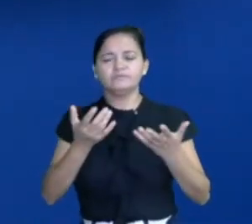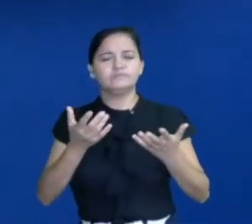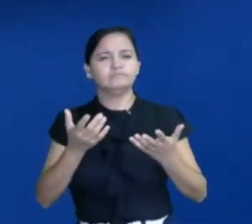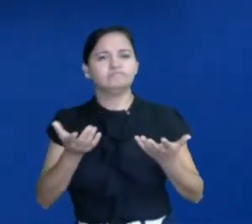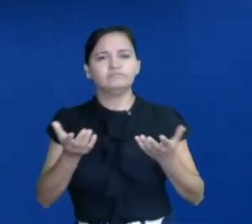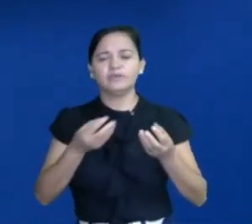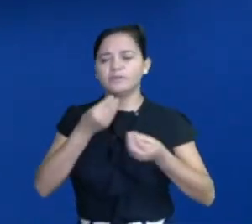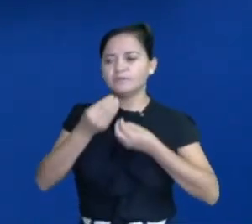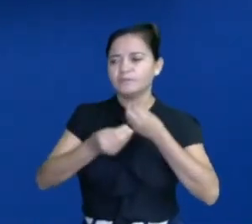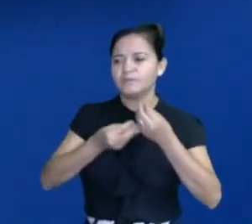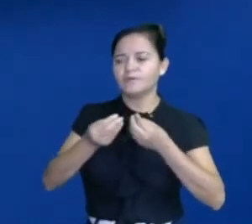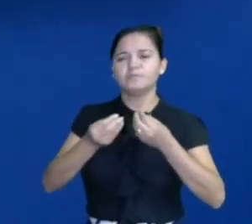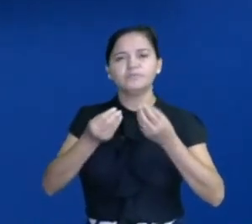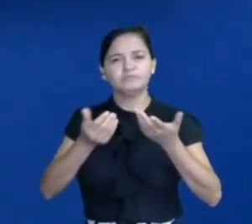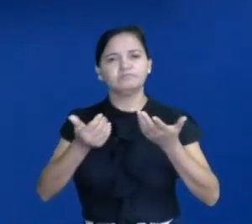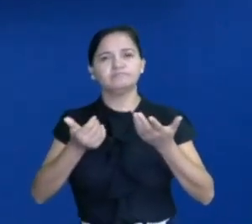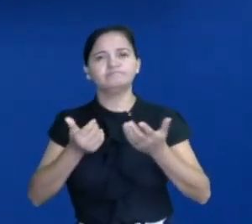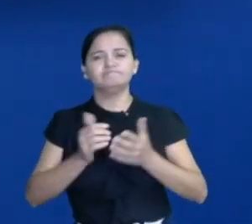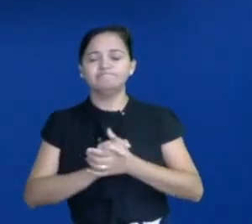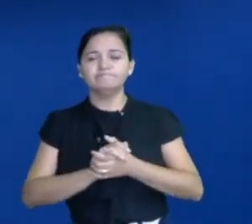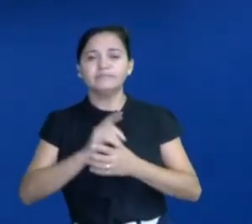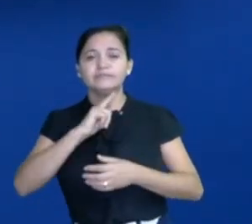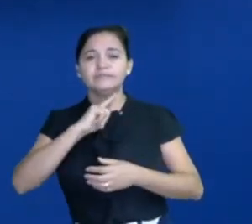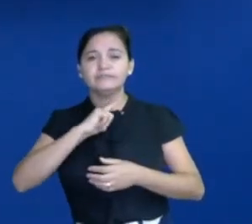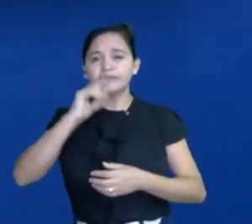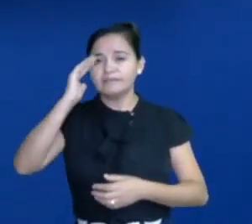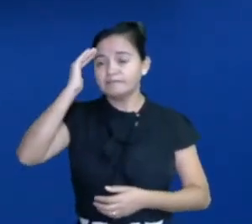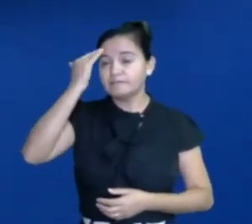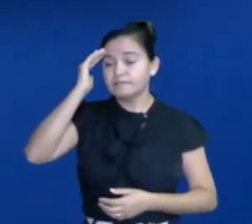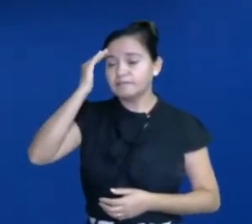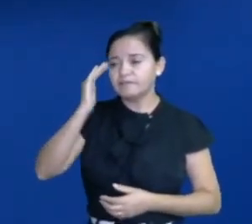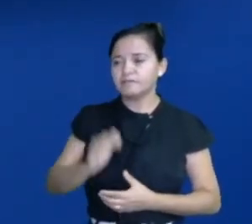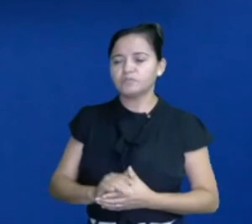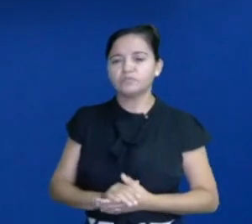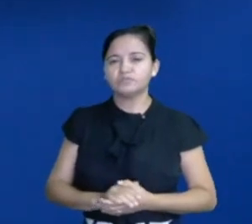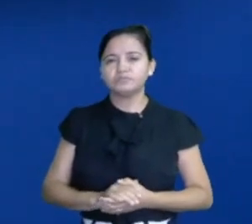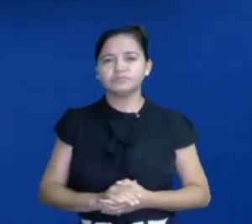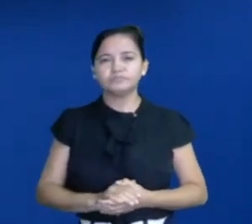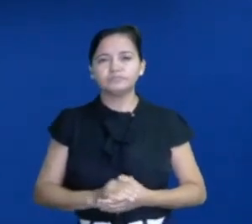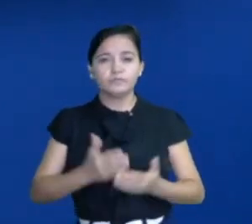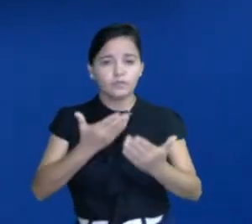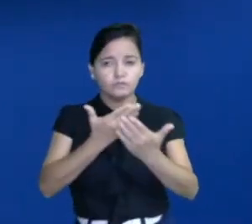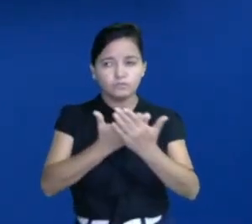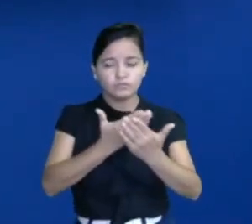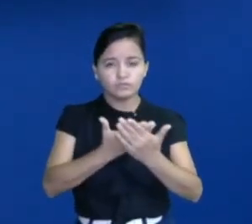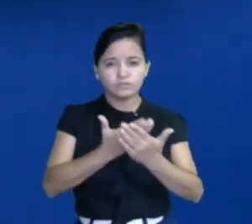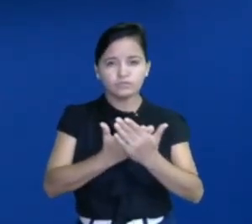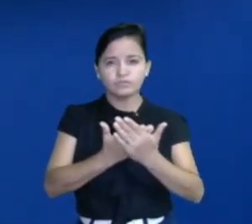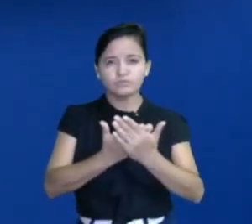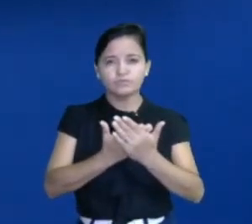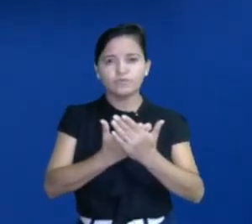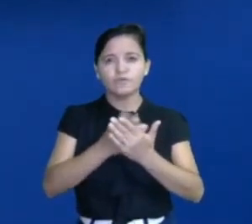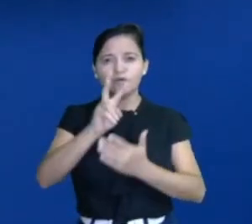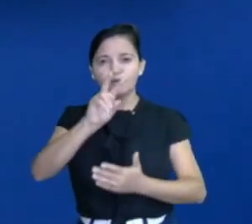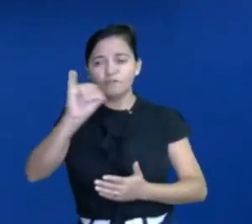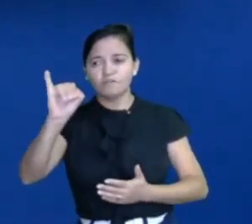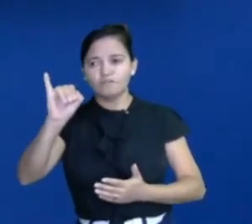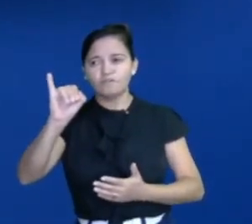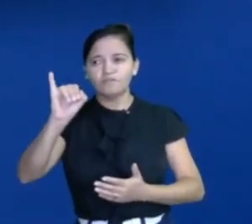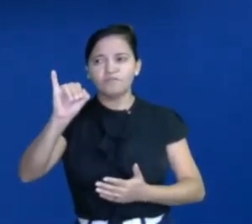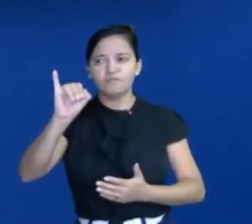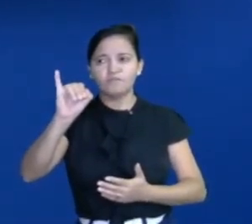cíclica. E por isso nós entendermos que esse estudo, ele vai nos